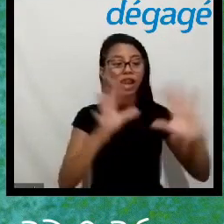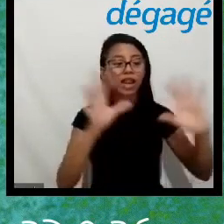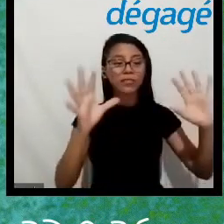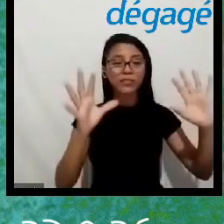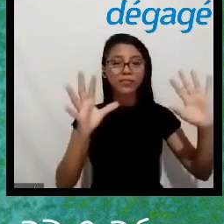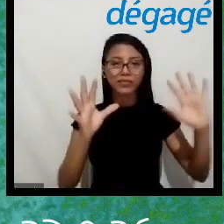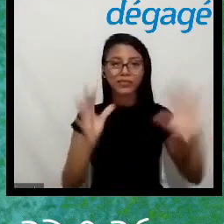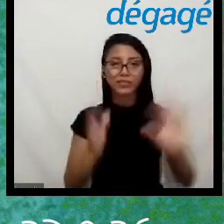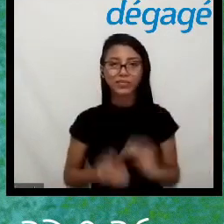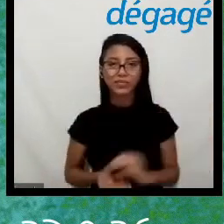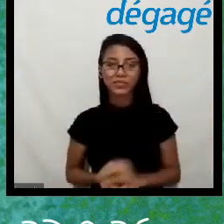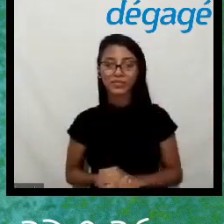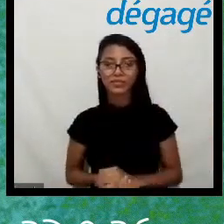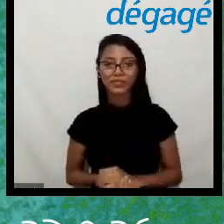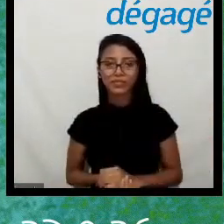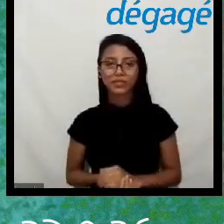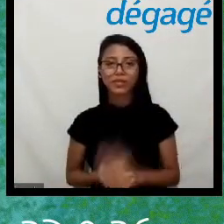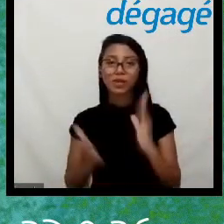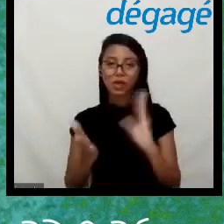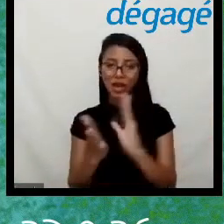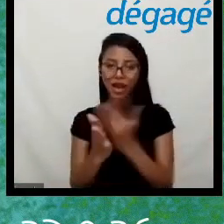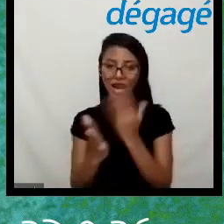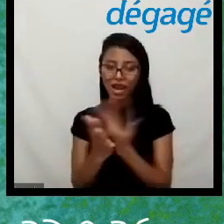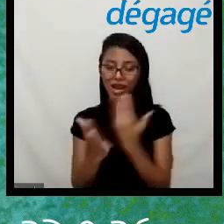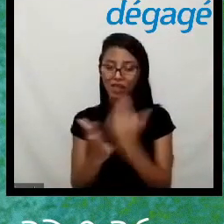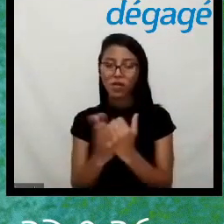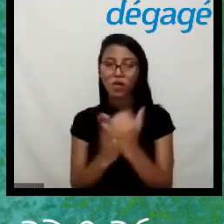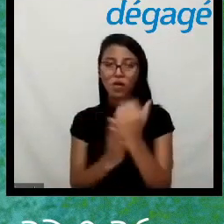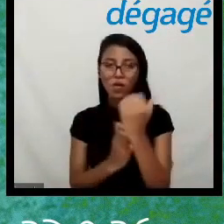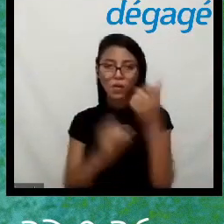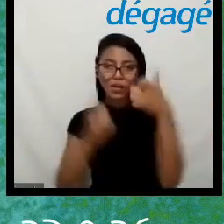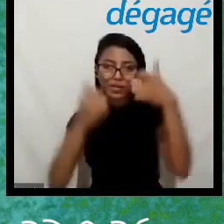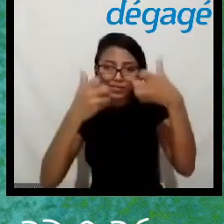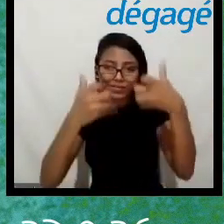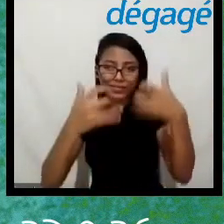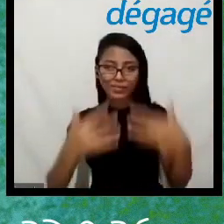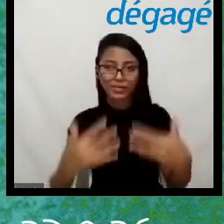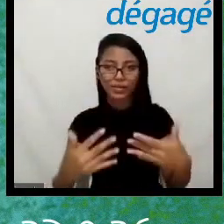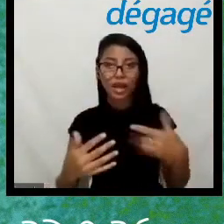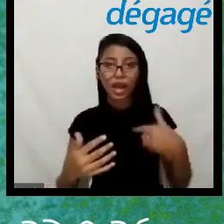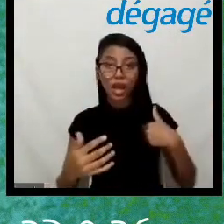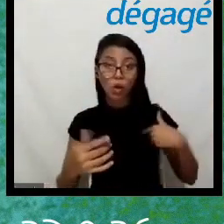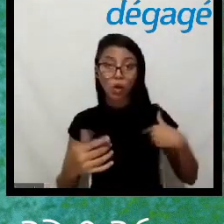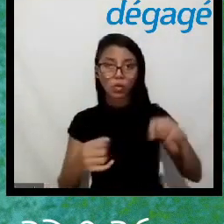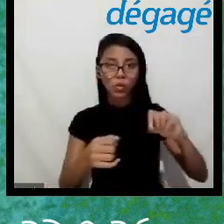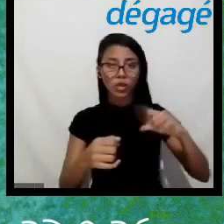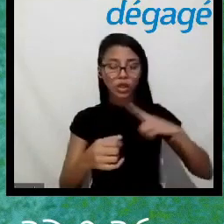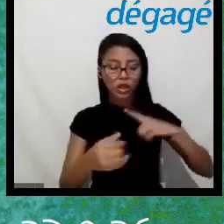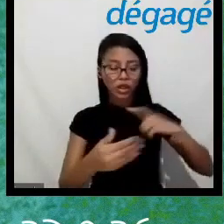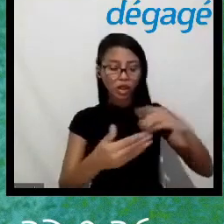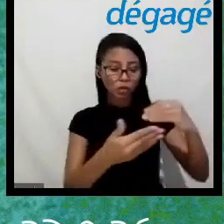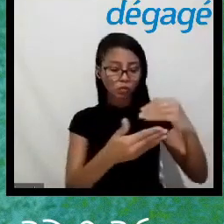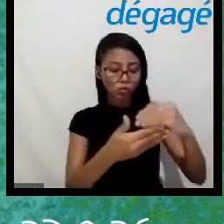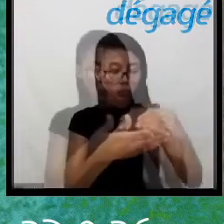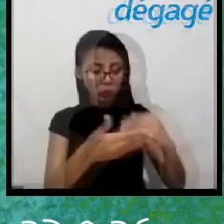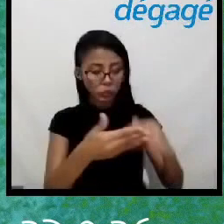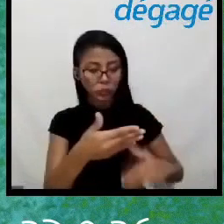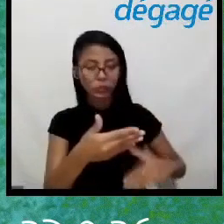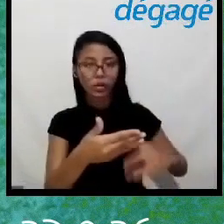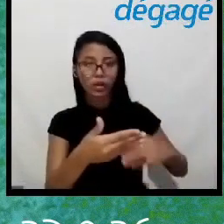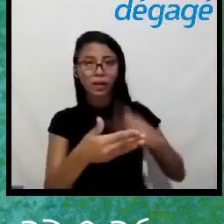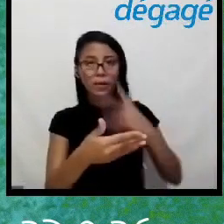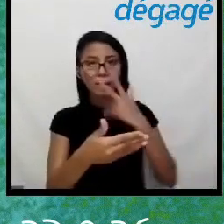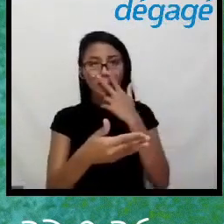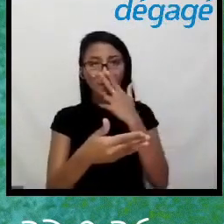fez um roteiro aqui, onde eu vou me guiando por ele, porque como somos duas, né, para a gente não se perder nas histórias.